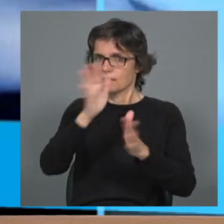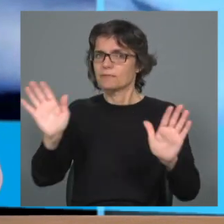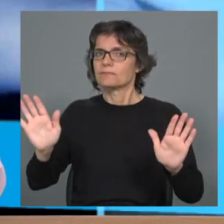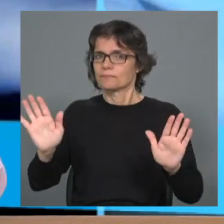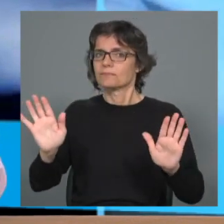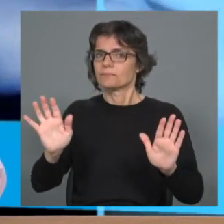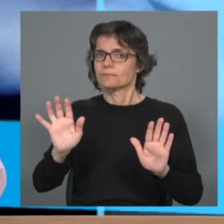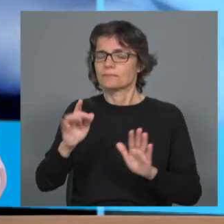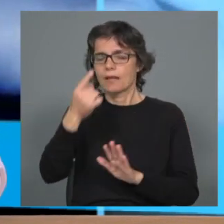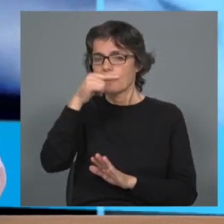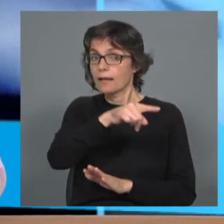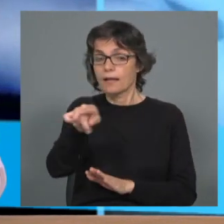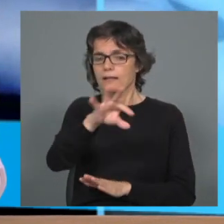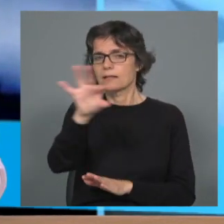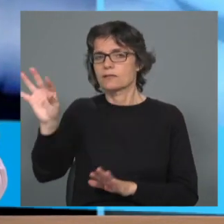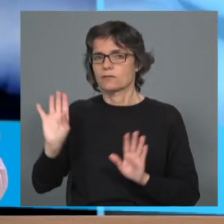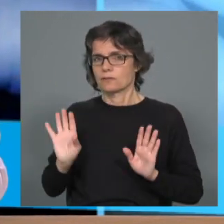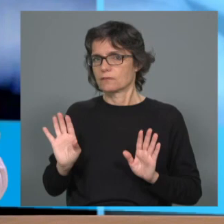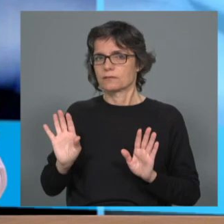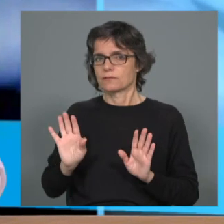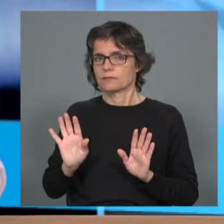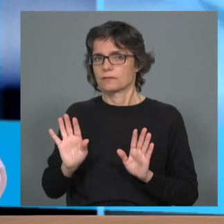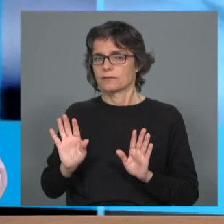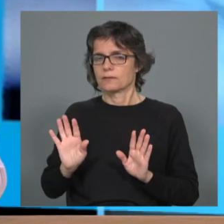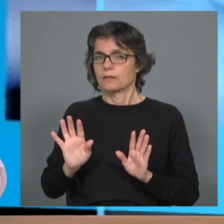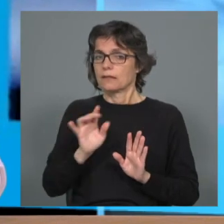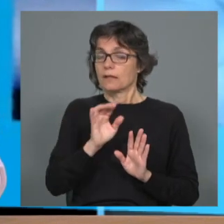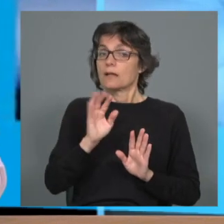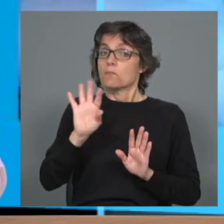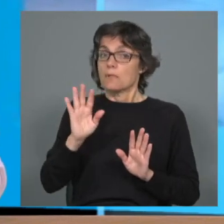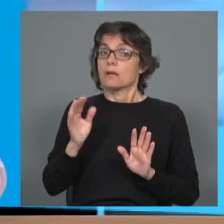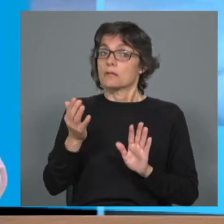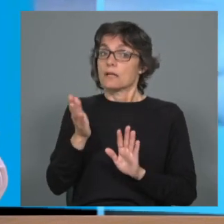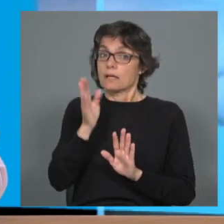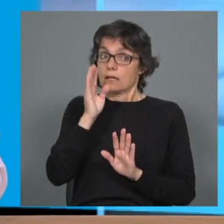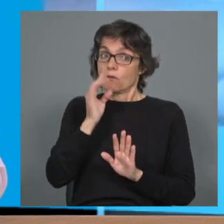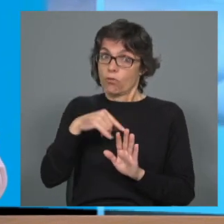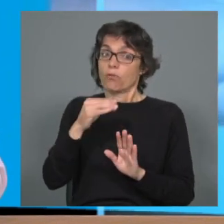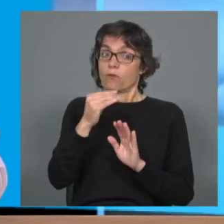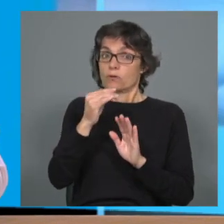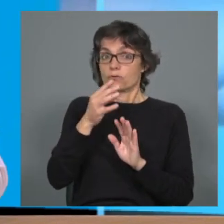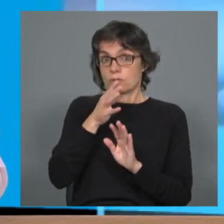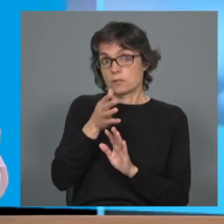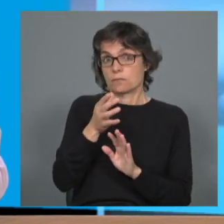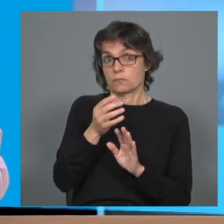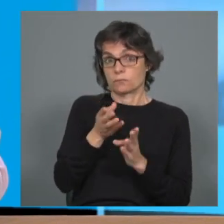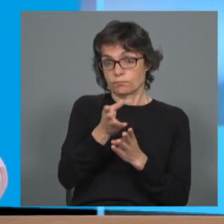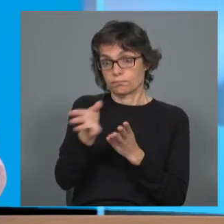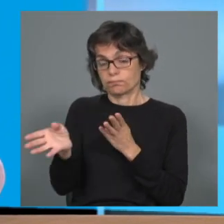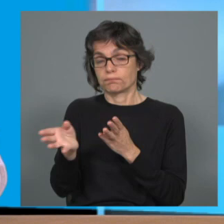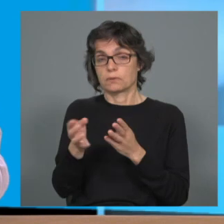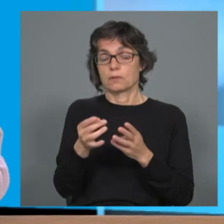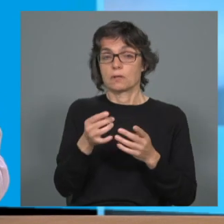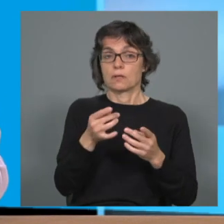opções, percebendo quais são as implicações de ter um bebê ou de não o ter,